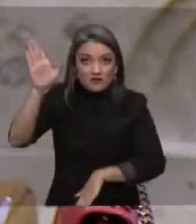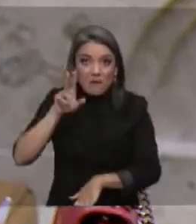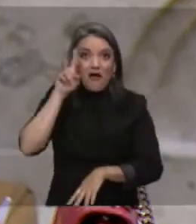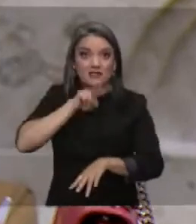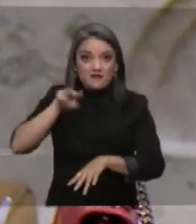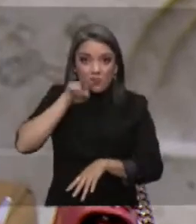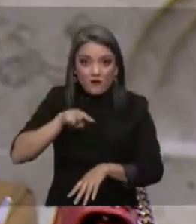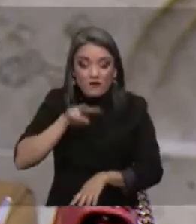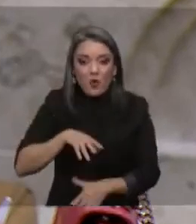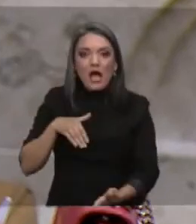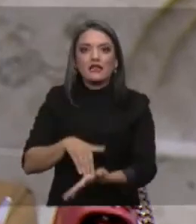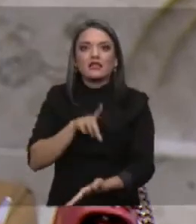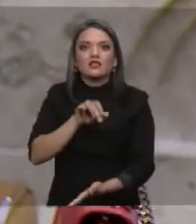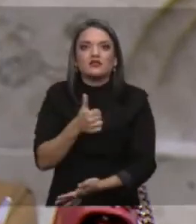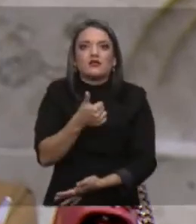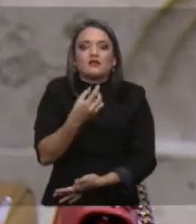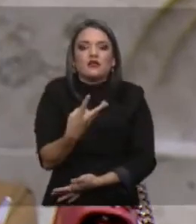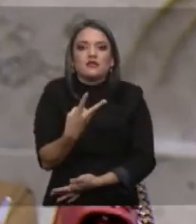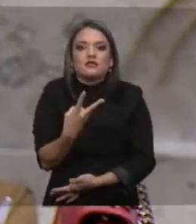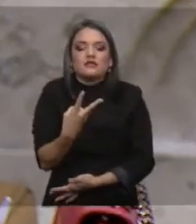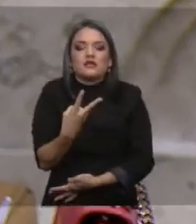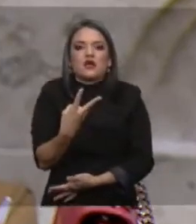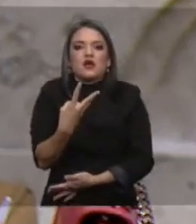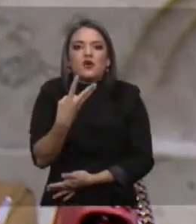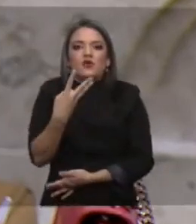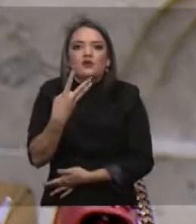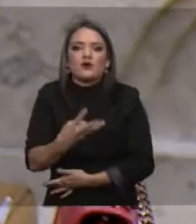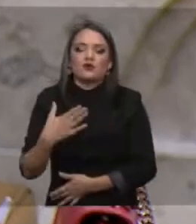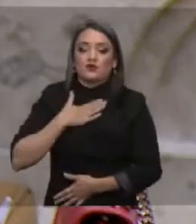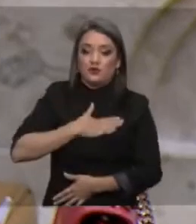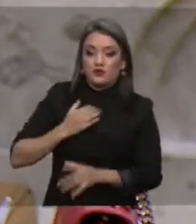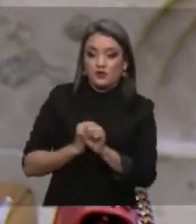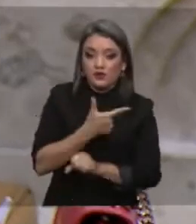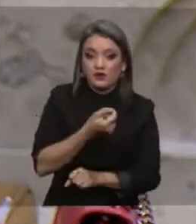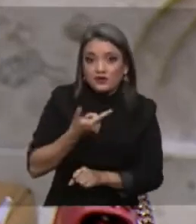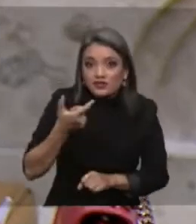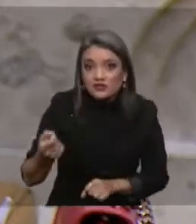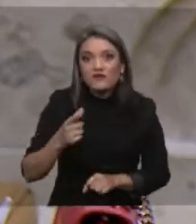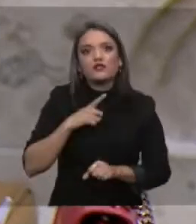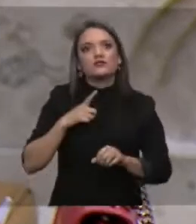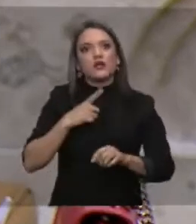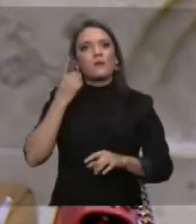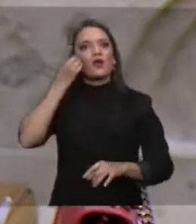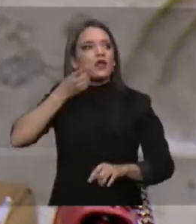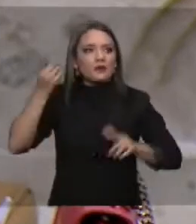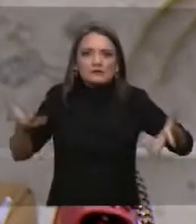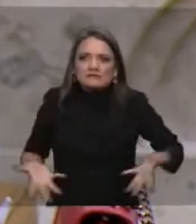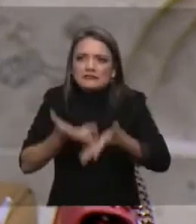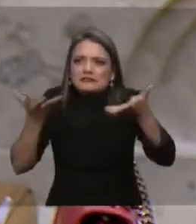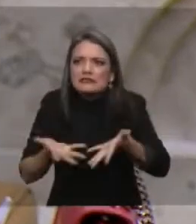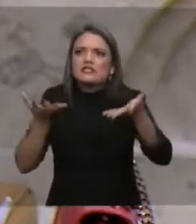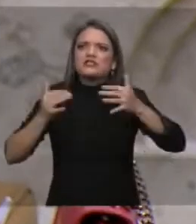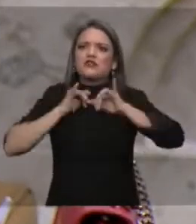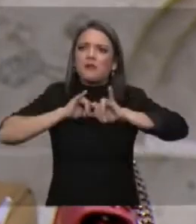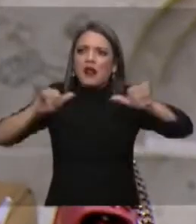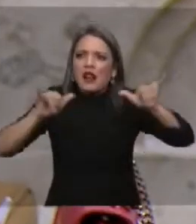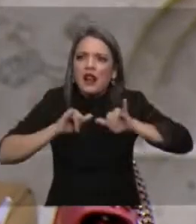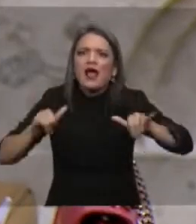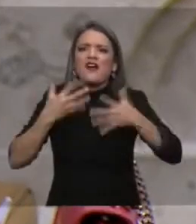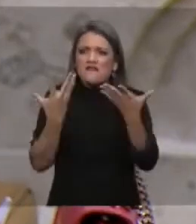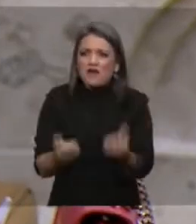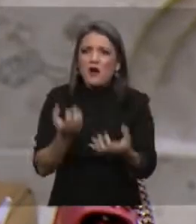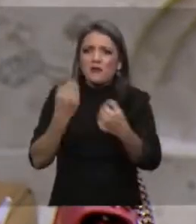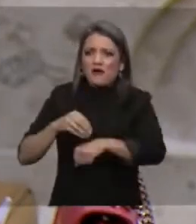visualizações até o dia 13 de 8 de 2020, com incentivo do próprio deputado, que o encorajava o seu